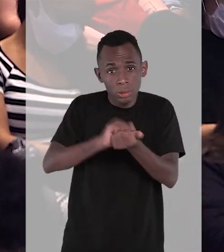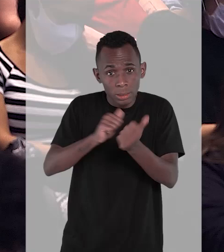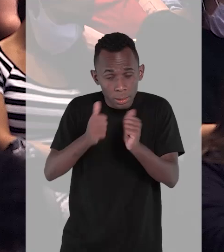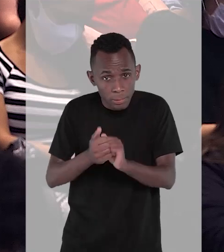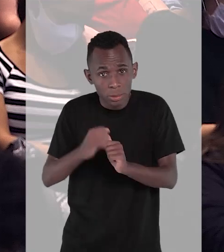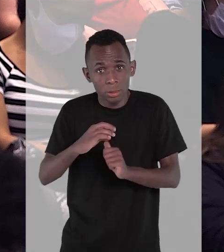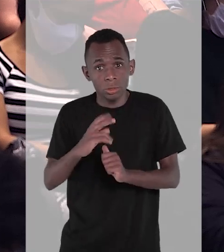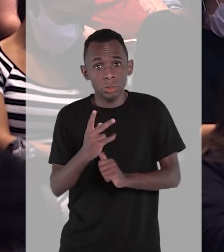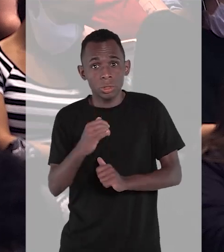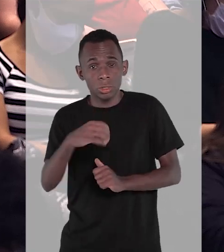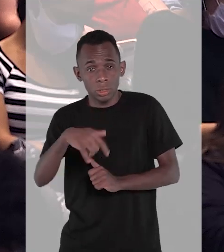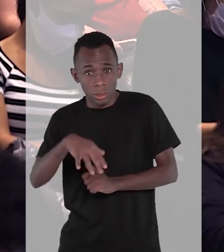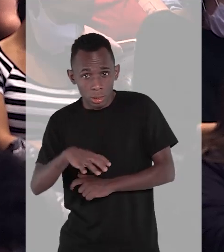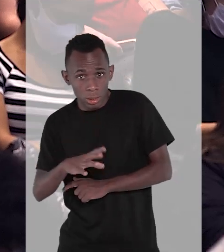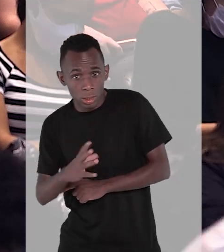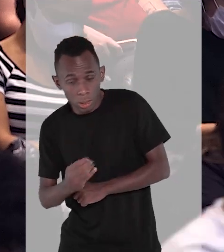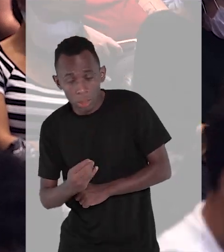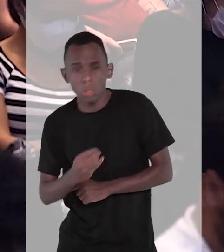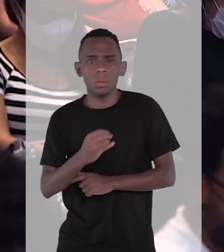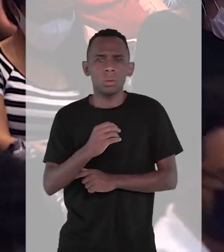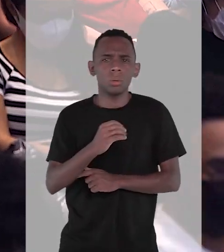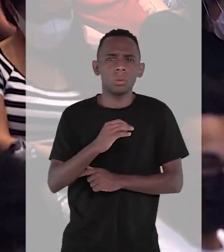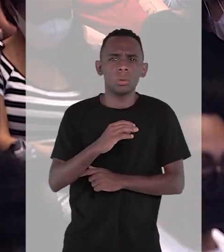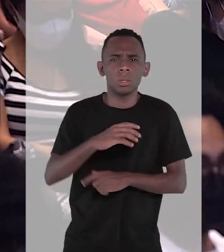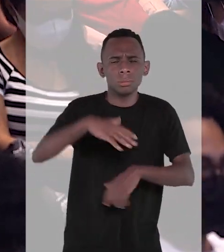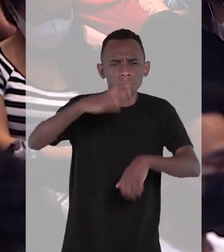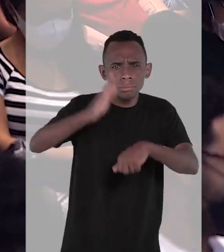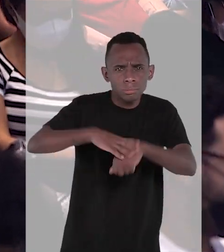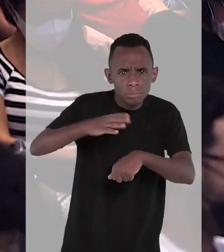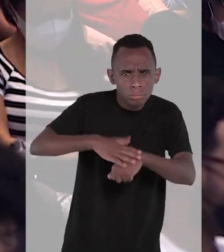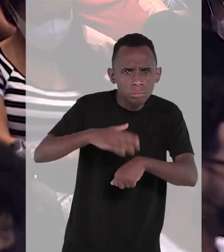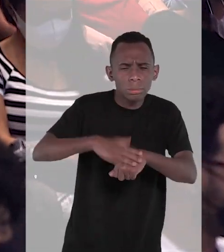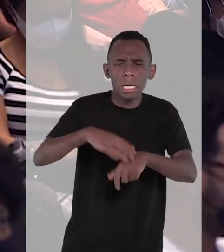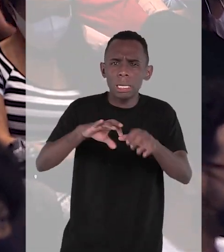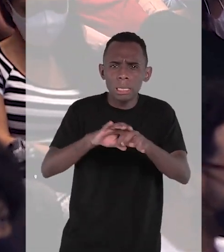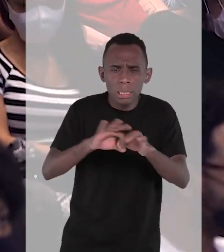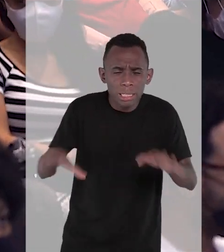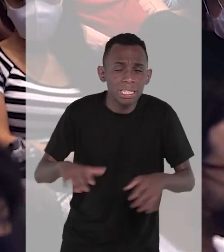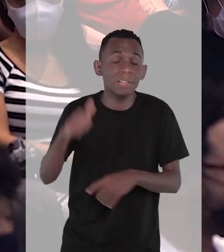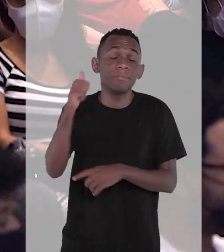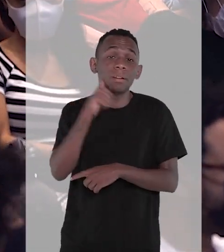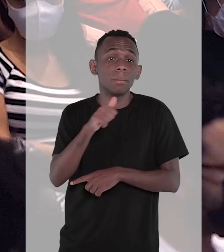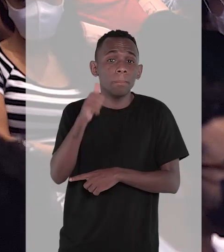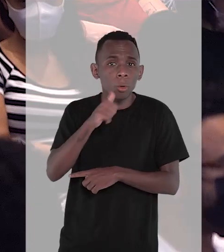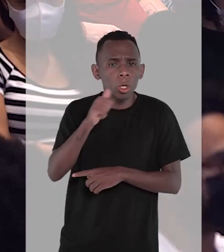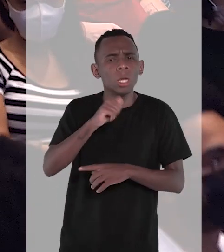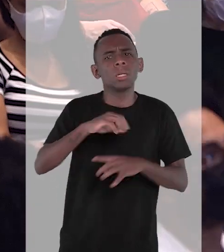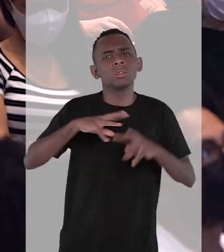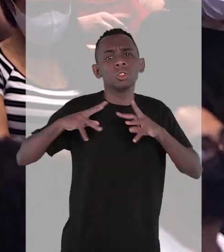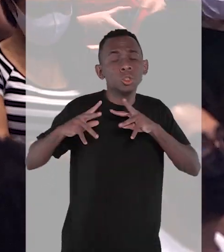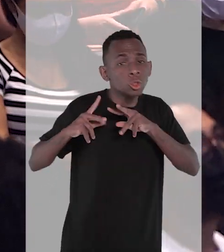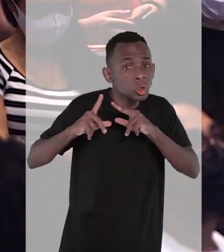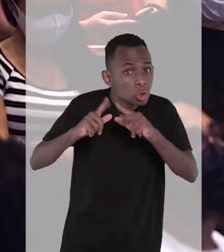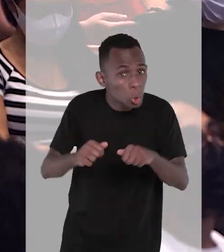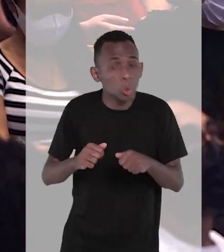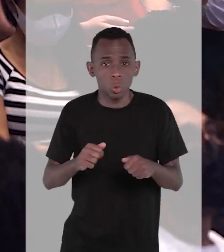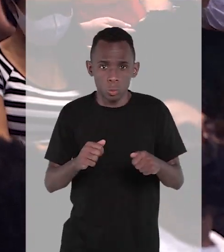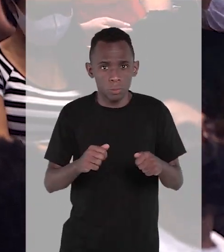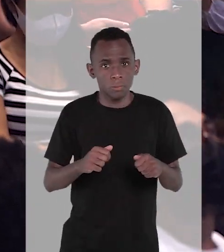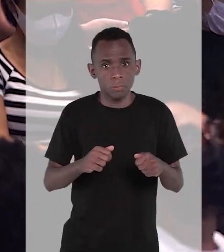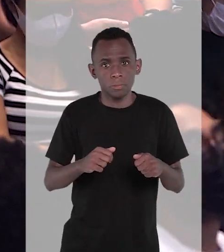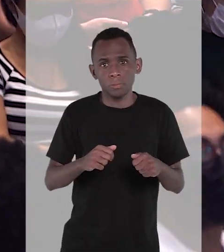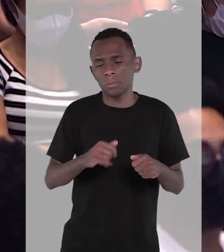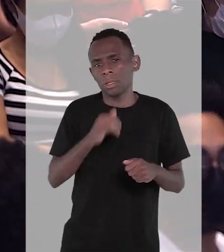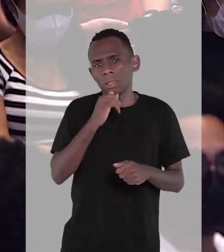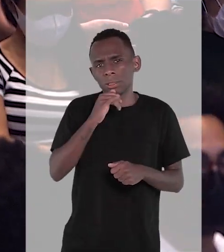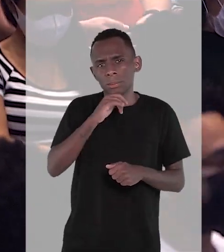Gonzaga e uma mulher à frente do seu tempo em tudo, direito autoral, mulher, né, tudo. Você pega, por